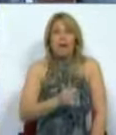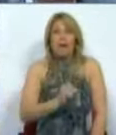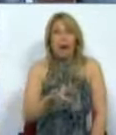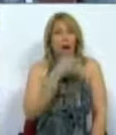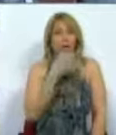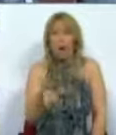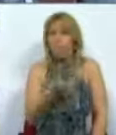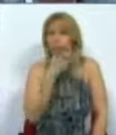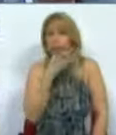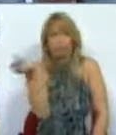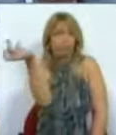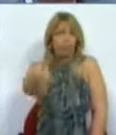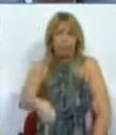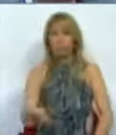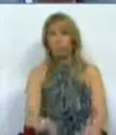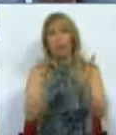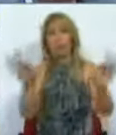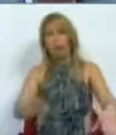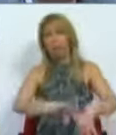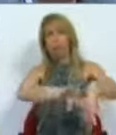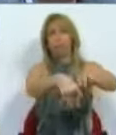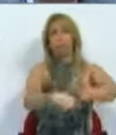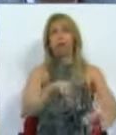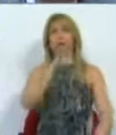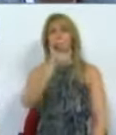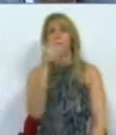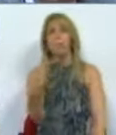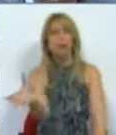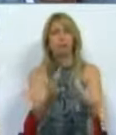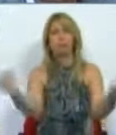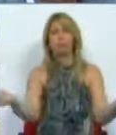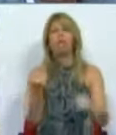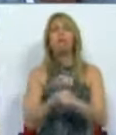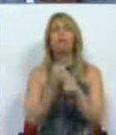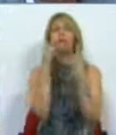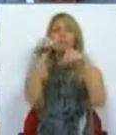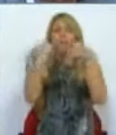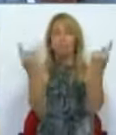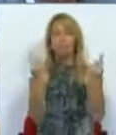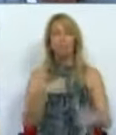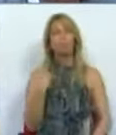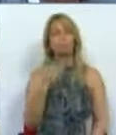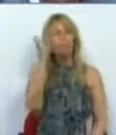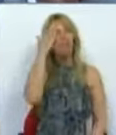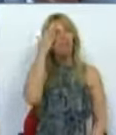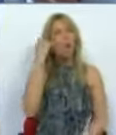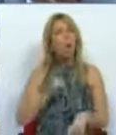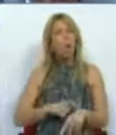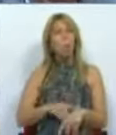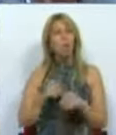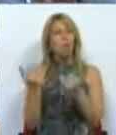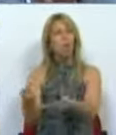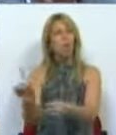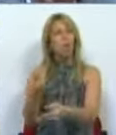maiores catástrofes, da morte da RTP ao desaparecimento do serviço público. Estamos convictos de que o tempo não lhes dará